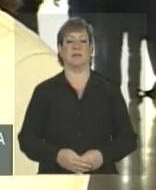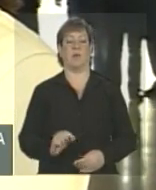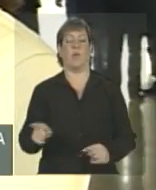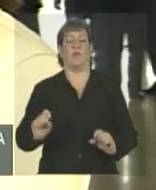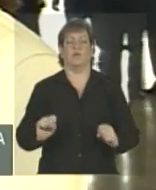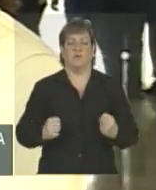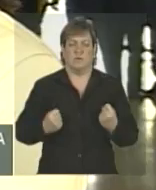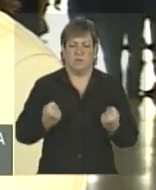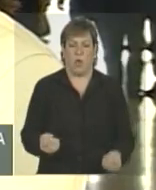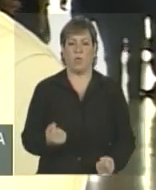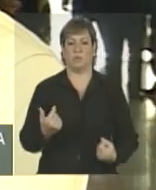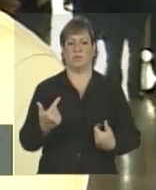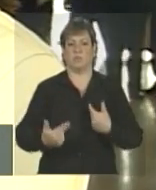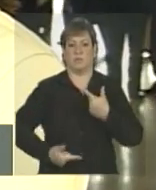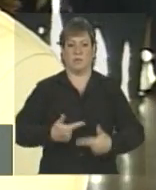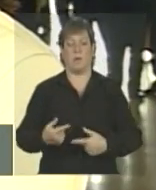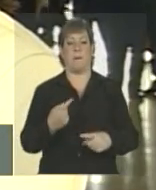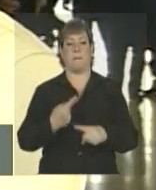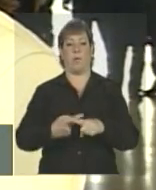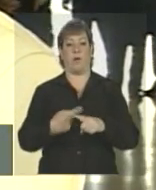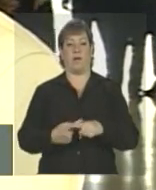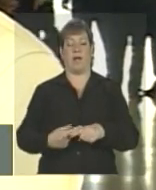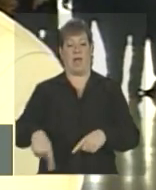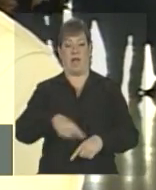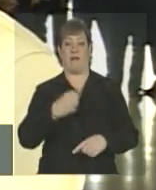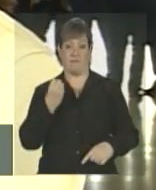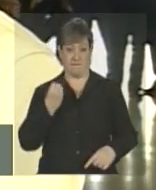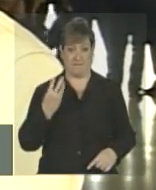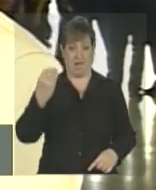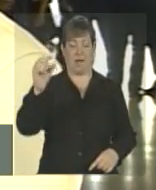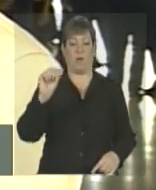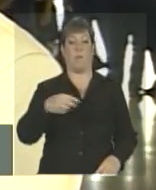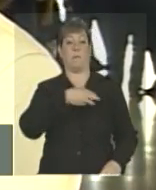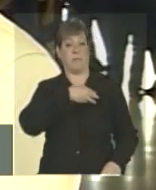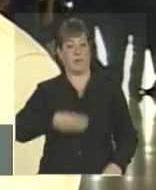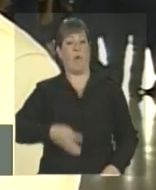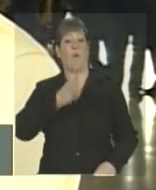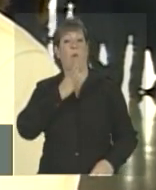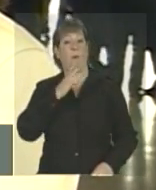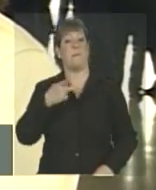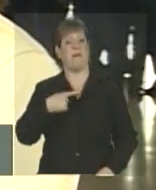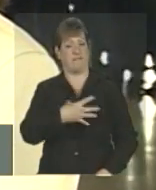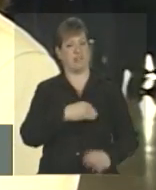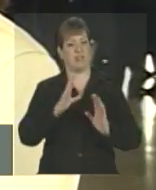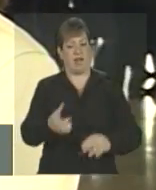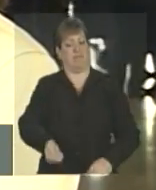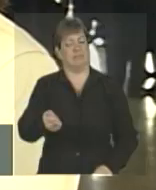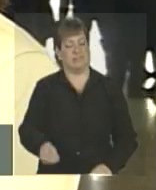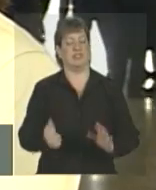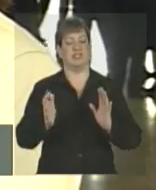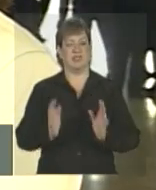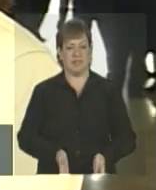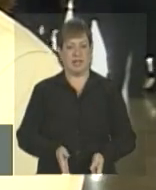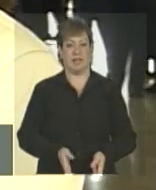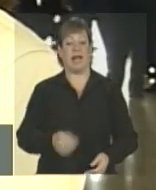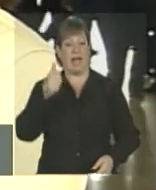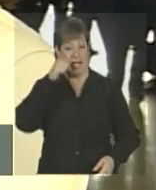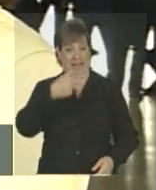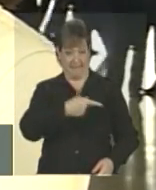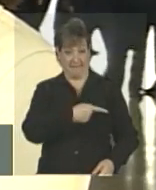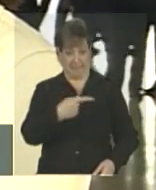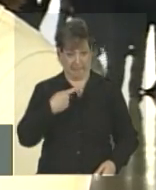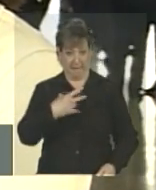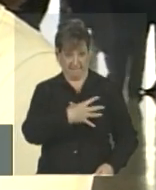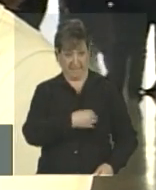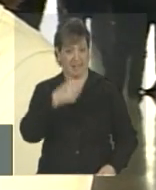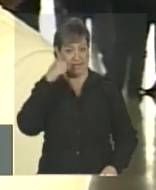pelo esforço, quando eles fizeram essa viagem, o ministro teve a oportunidade de conhecê-la. E como ela gostava muito de